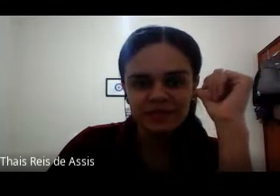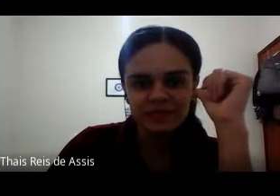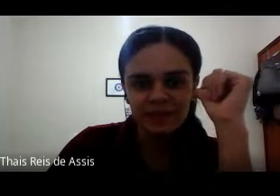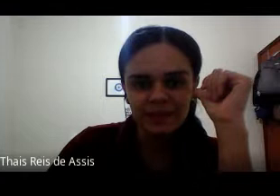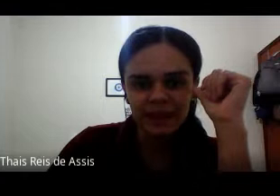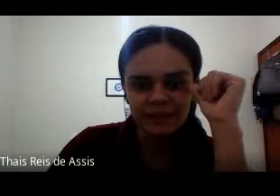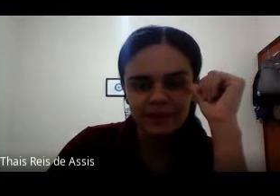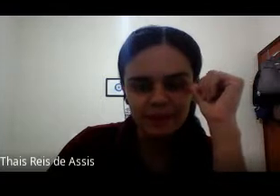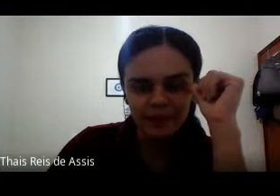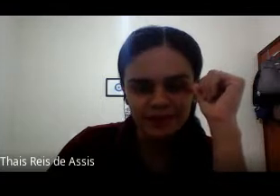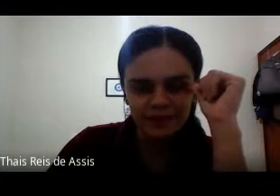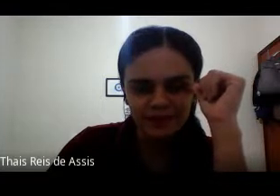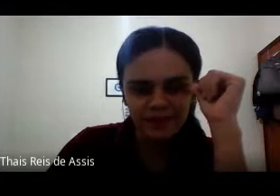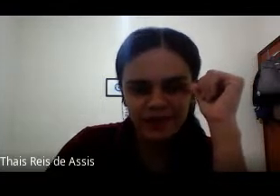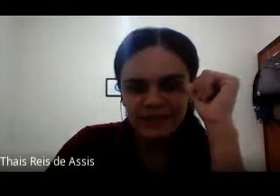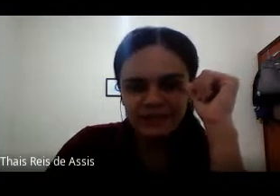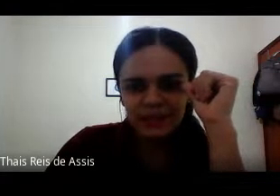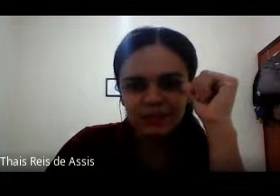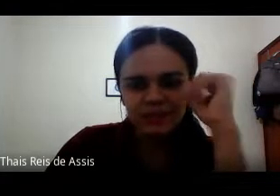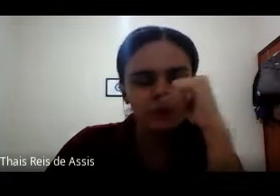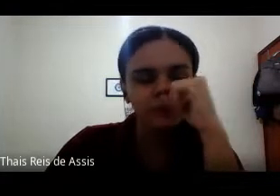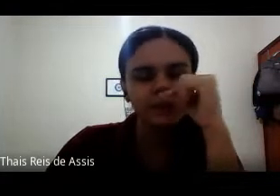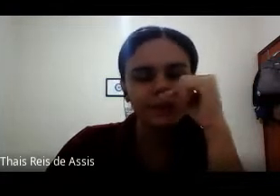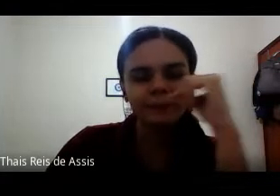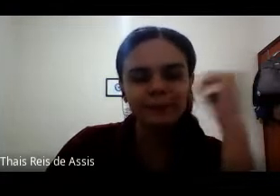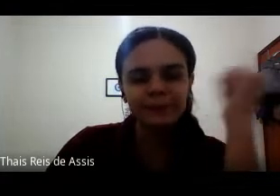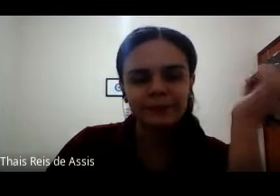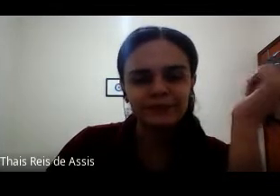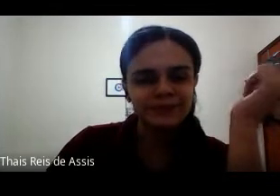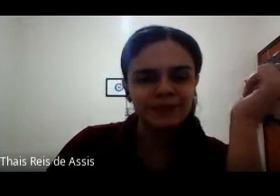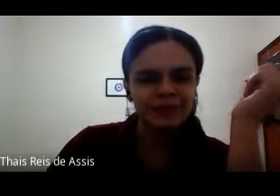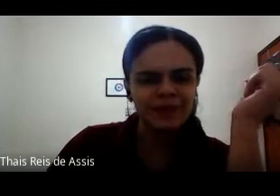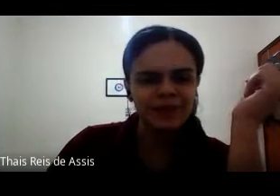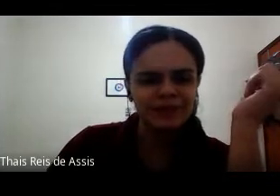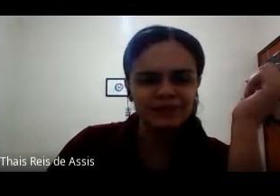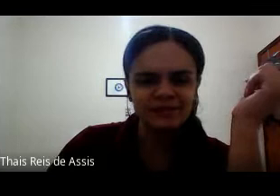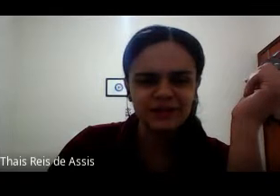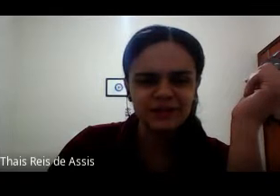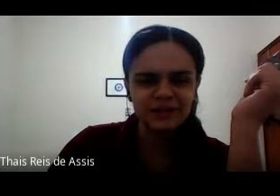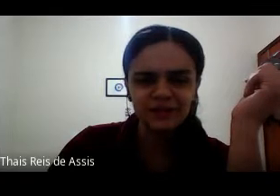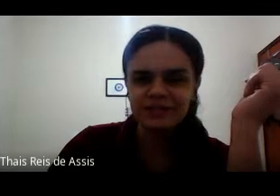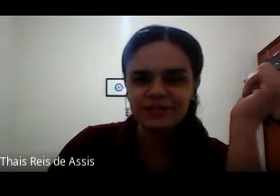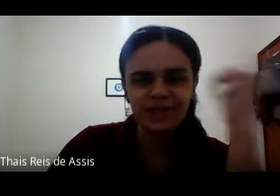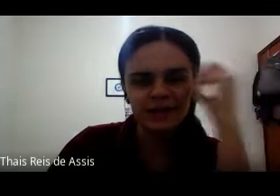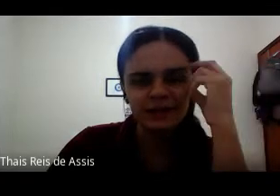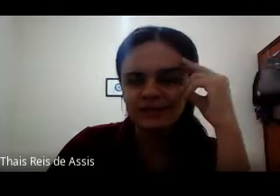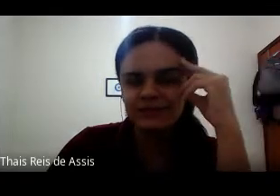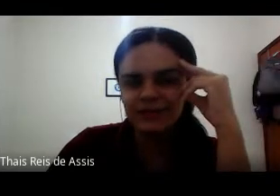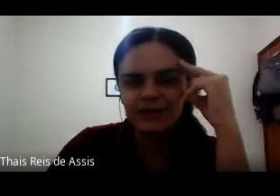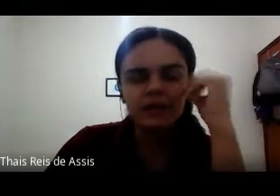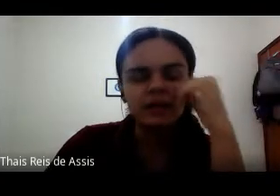livros, é uma enciclopédia que se encontra de um tudo nela. Vários verbetes, várias coisas. Isso aqui era